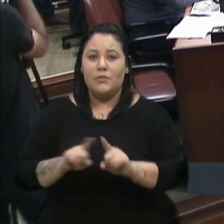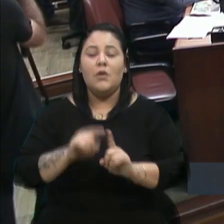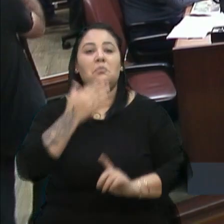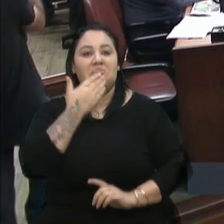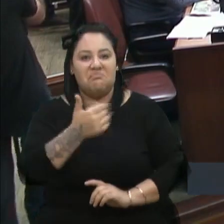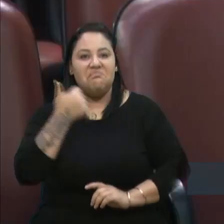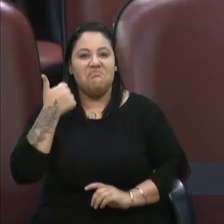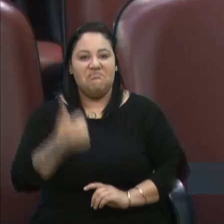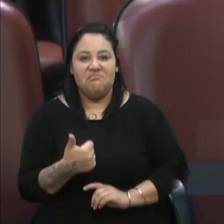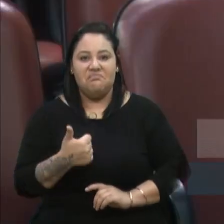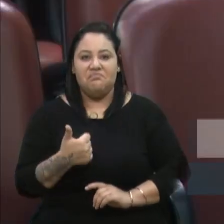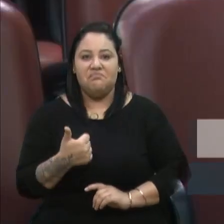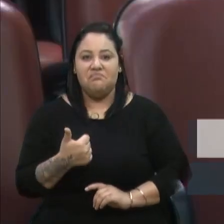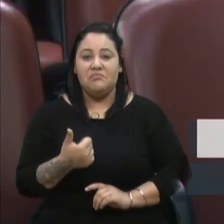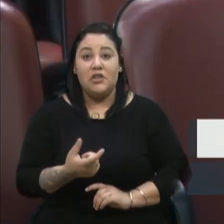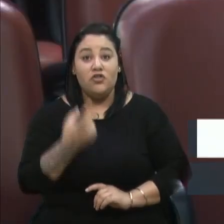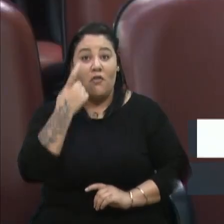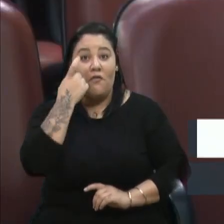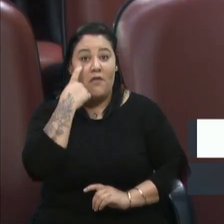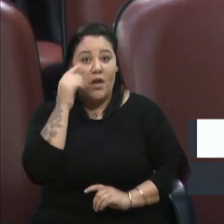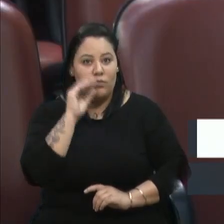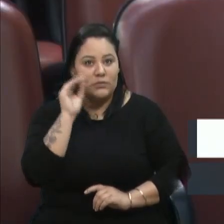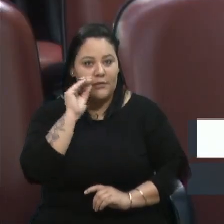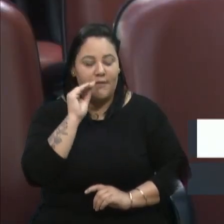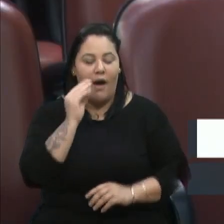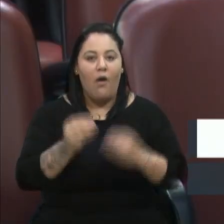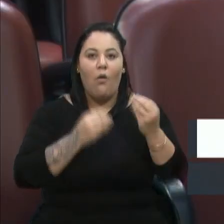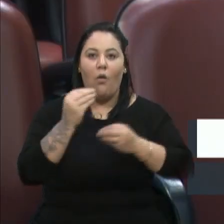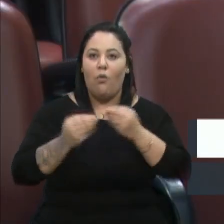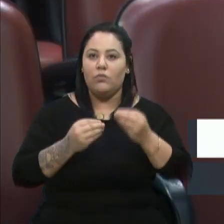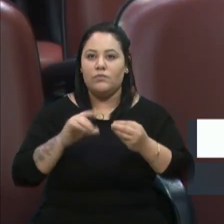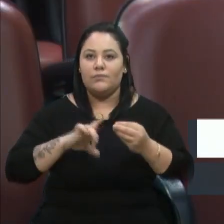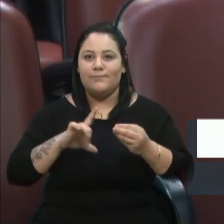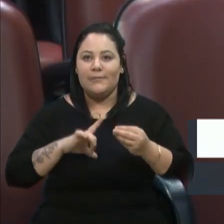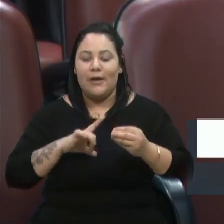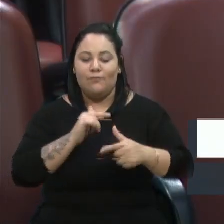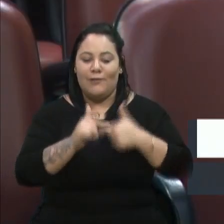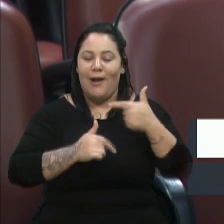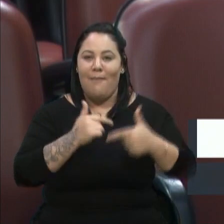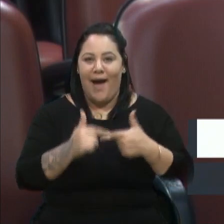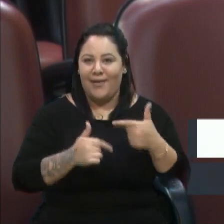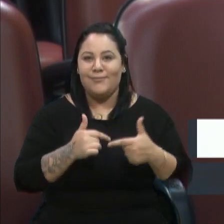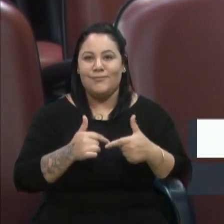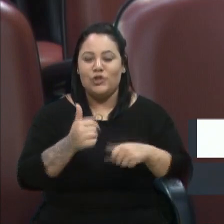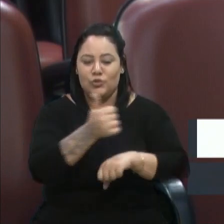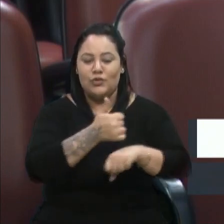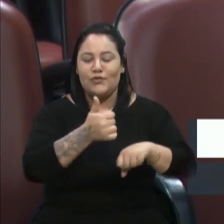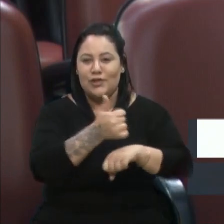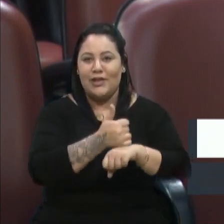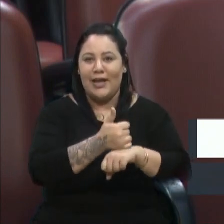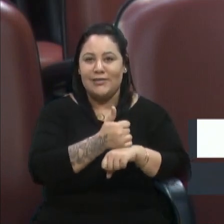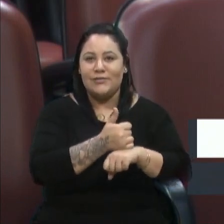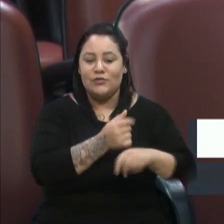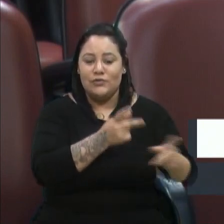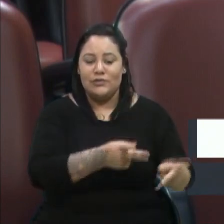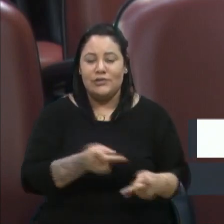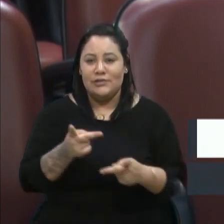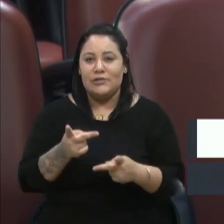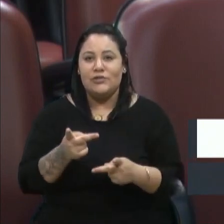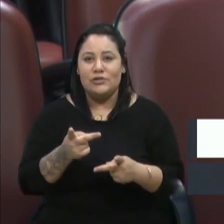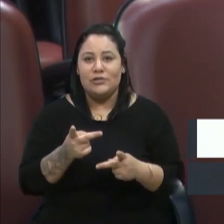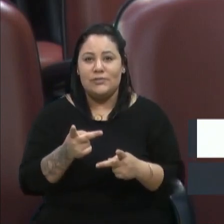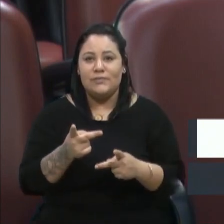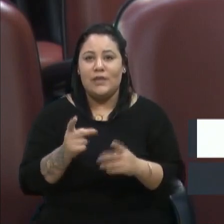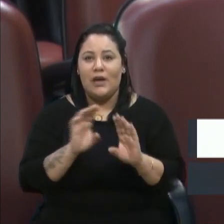válido, para nós ver como anda a situação dos nossos agentes comunitários da saúde. Eu sempre